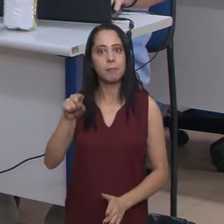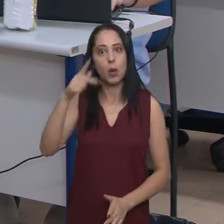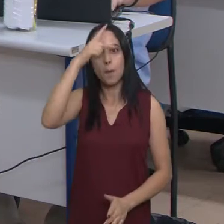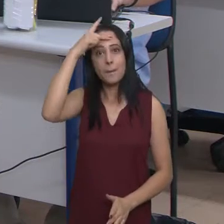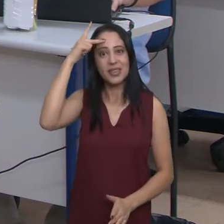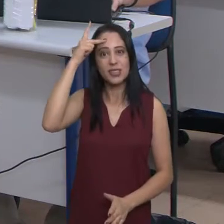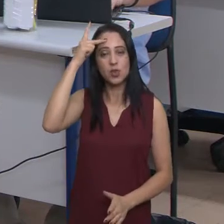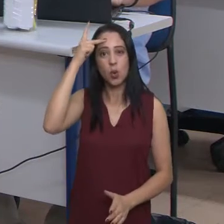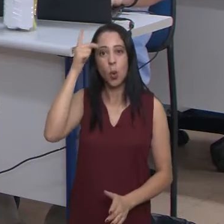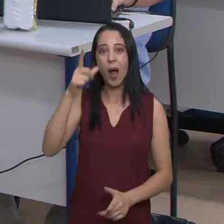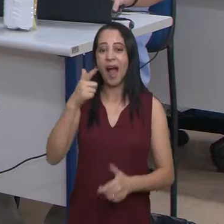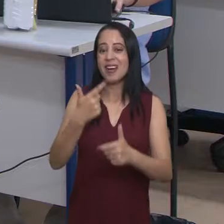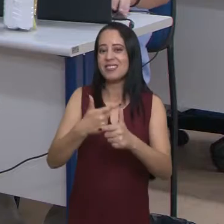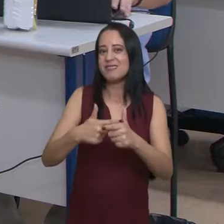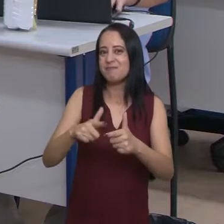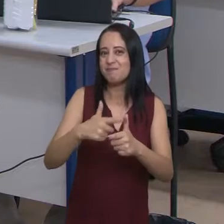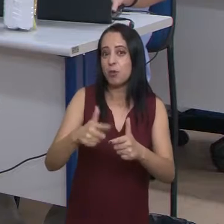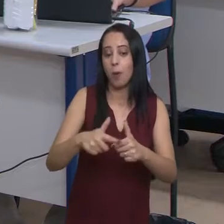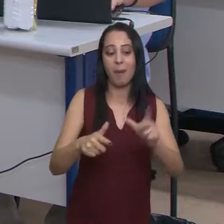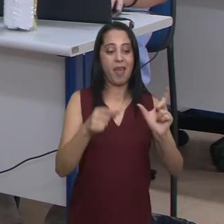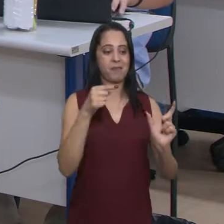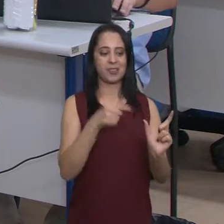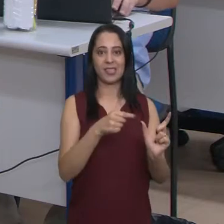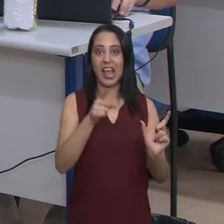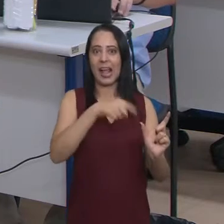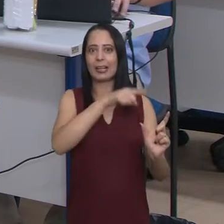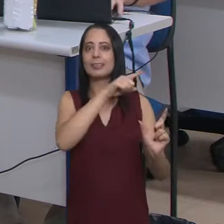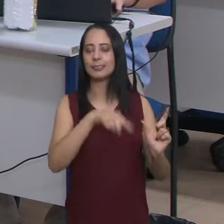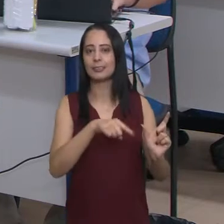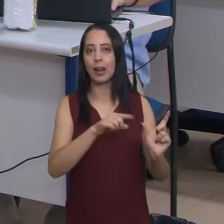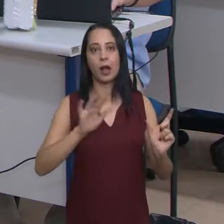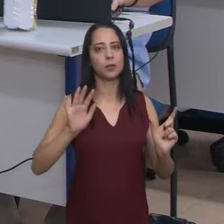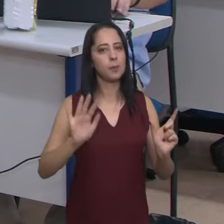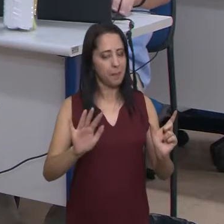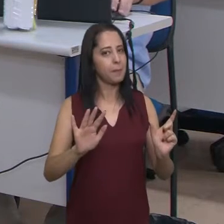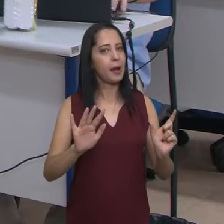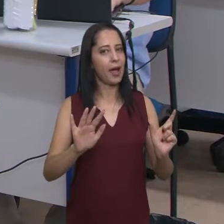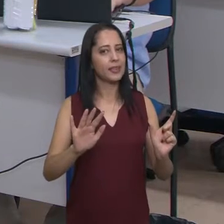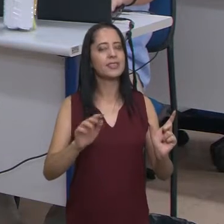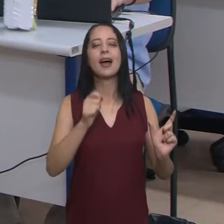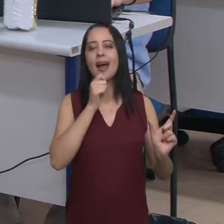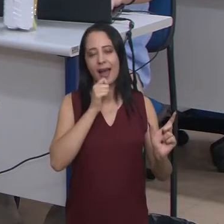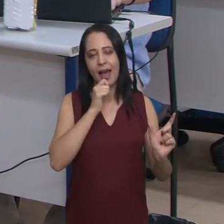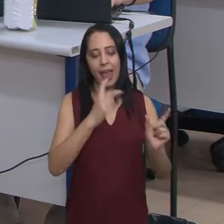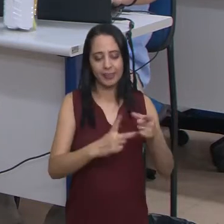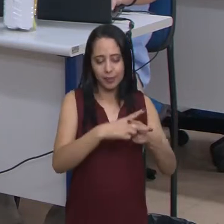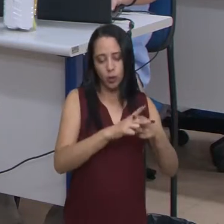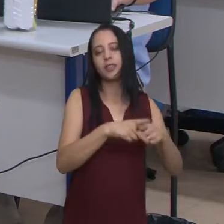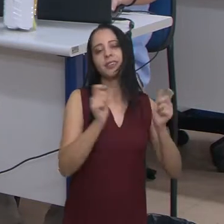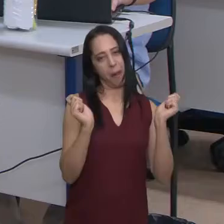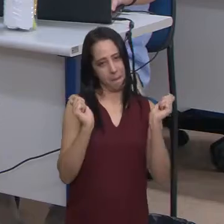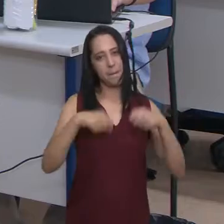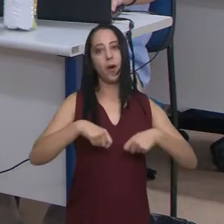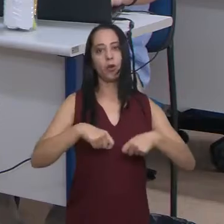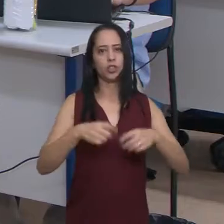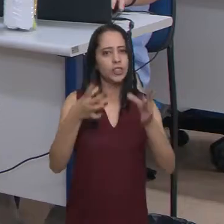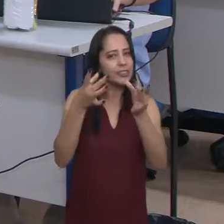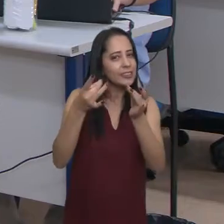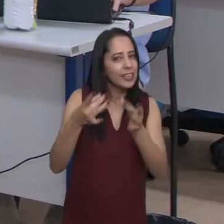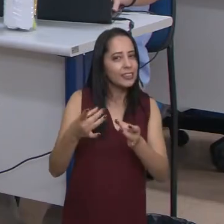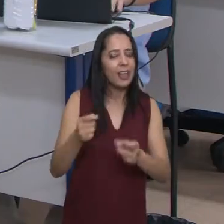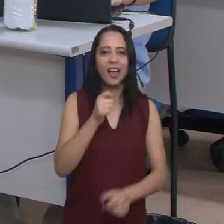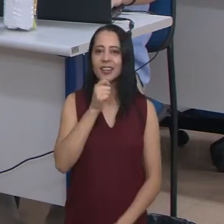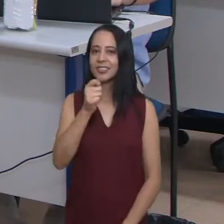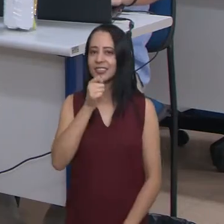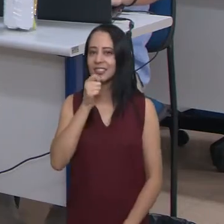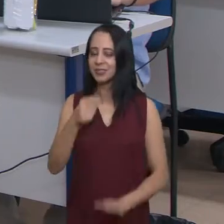têm pendências e estão com título cancelado. A boa notícia é que ainda dá tempo de regularizar a situação. Os detalhes